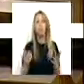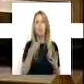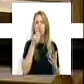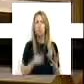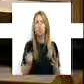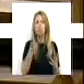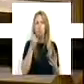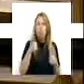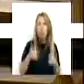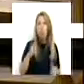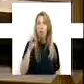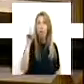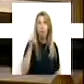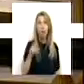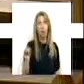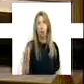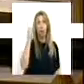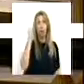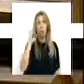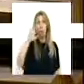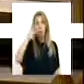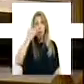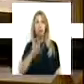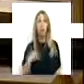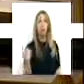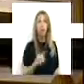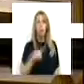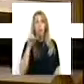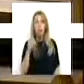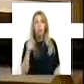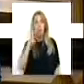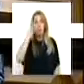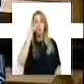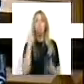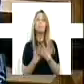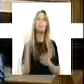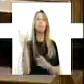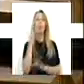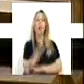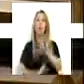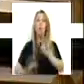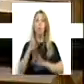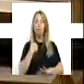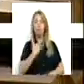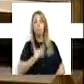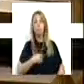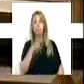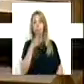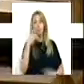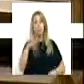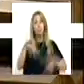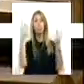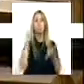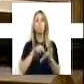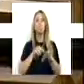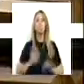isso prejudica-nos e prejudica a União Europeia. E eu gostava de deixar esta posição muito clara aqui